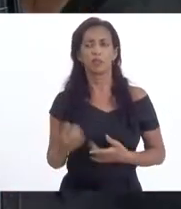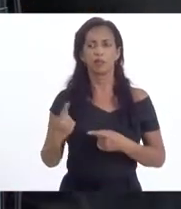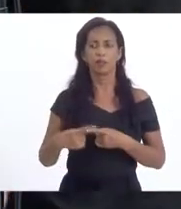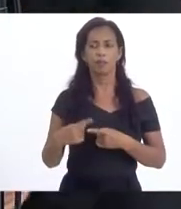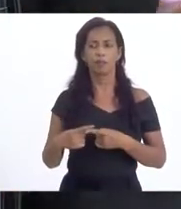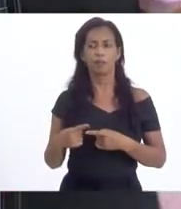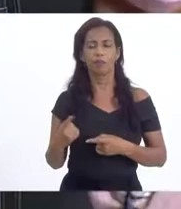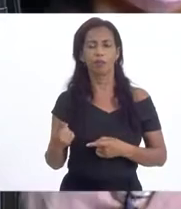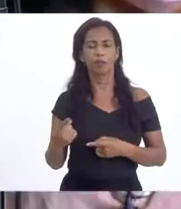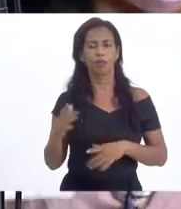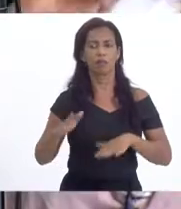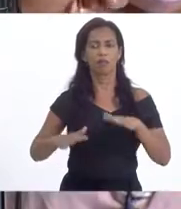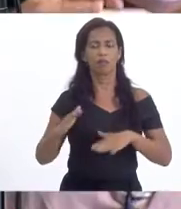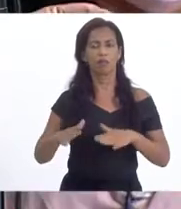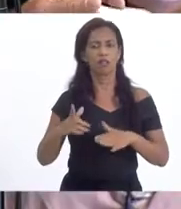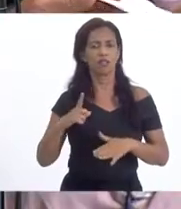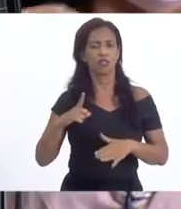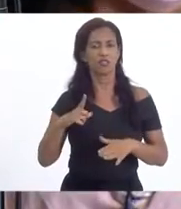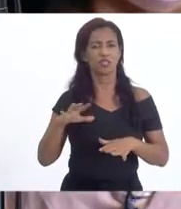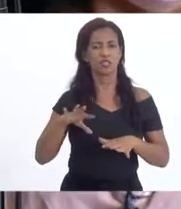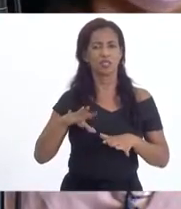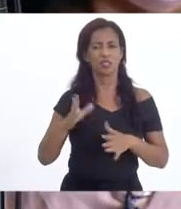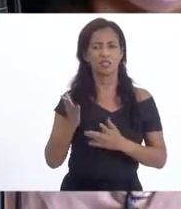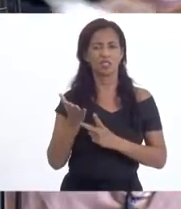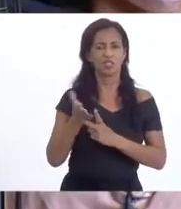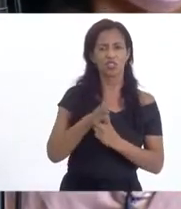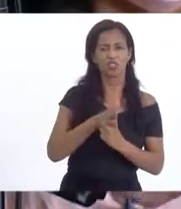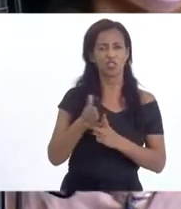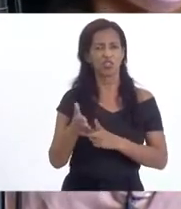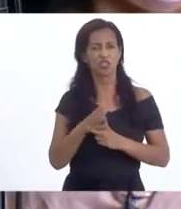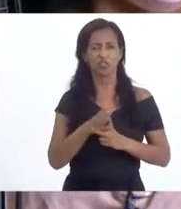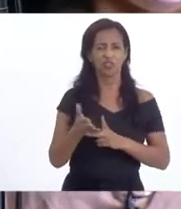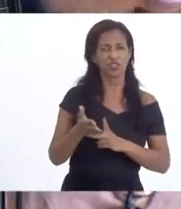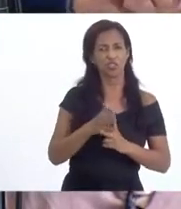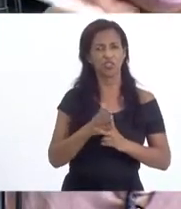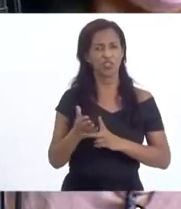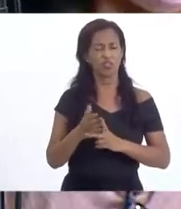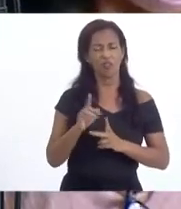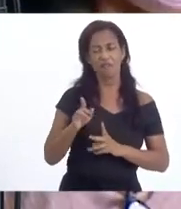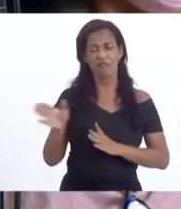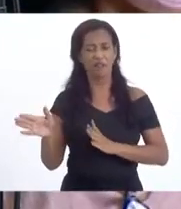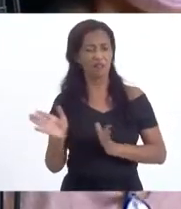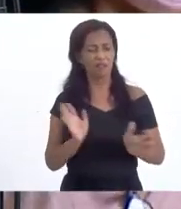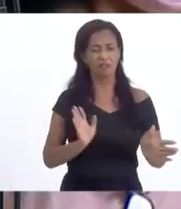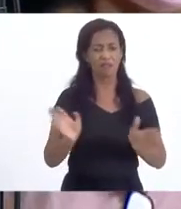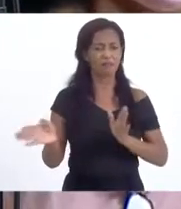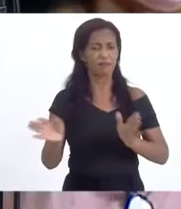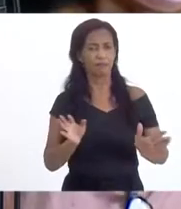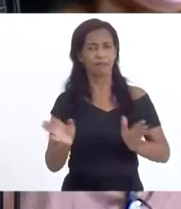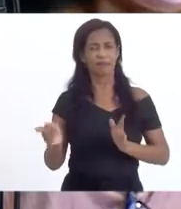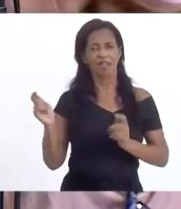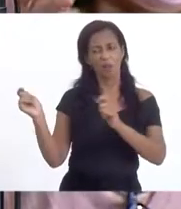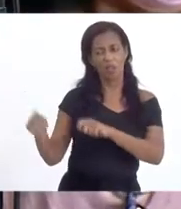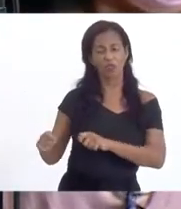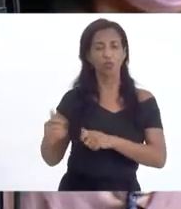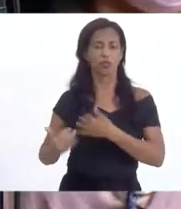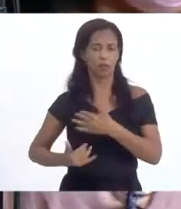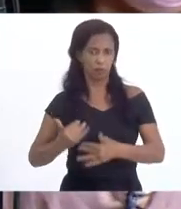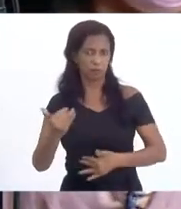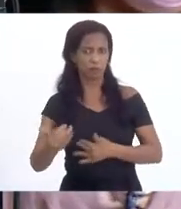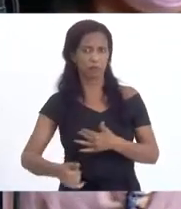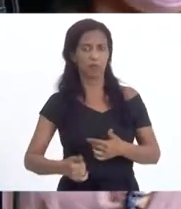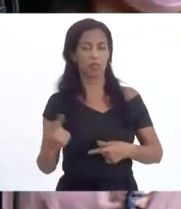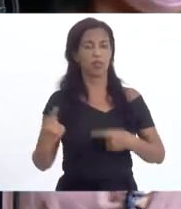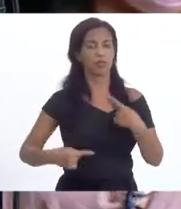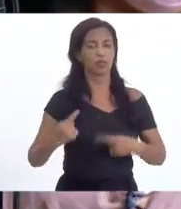muitas das vezes a gente fica se dividindo, fica brigando, puxando para lá, puxando para cá, vai para lá, vem para cá. Olha, eu acho que dá para a gente poder avançar e